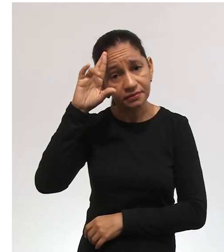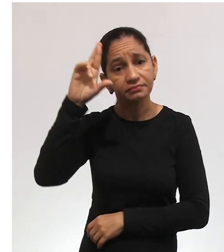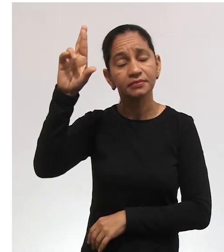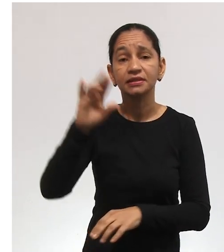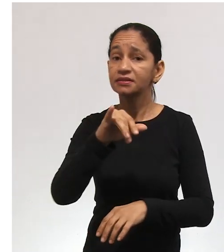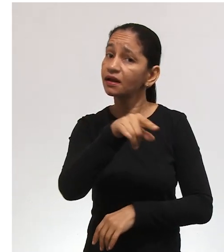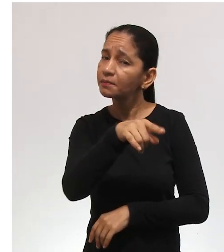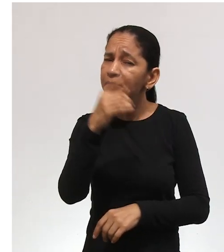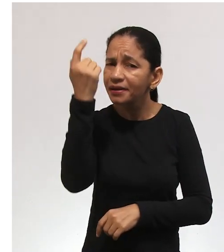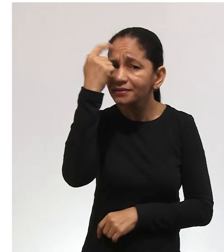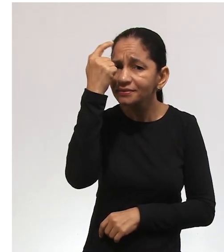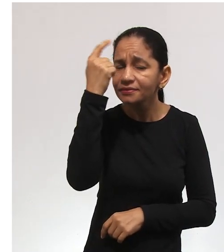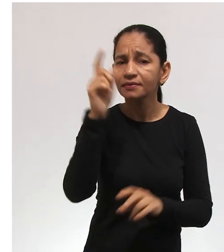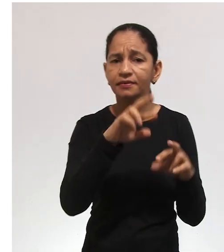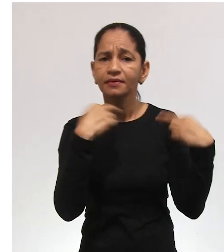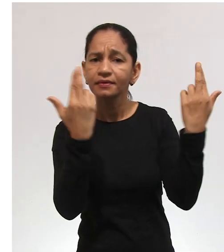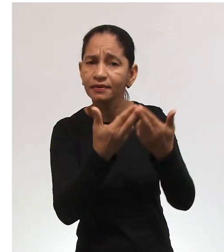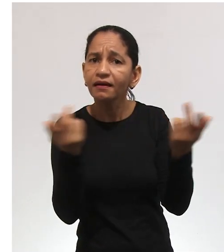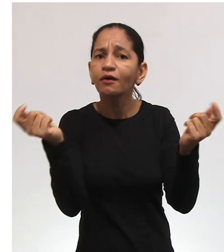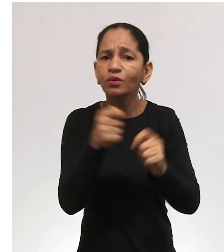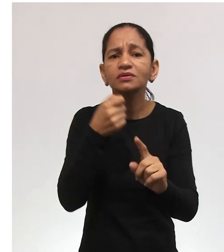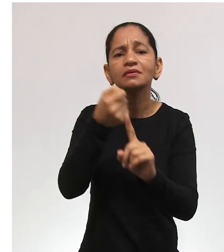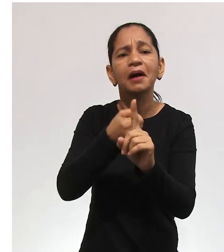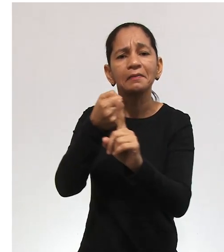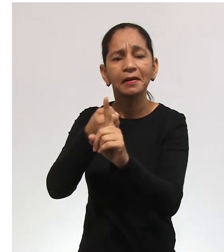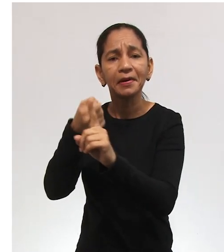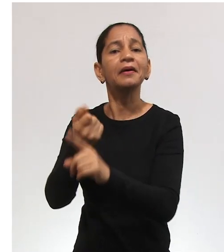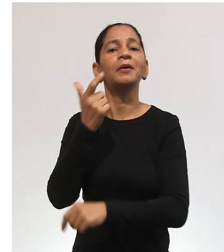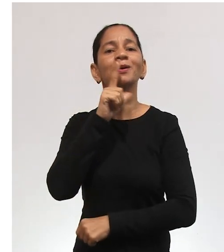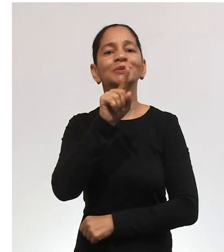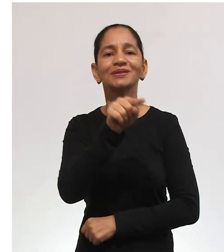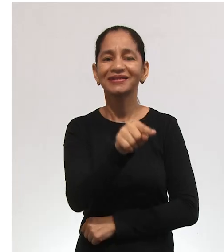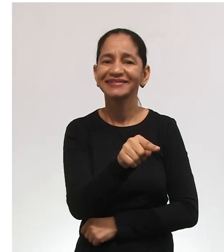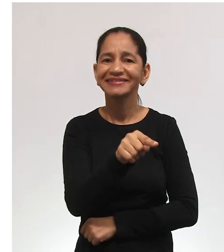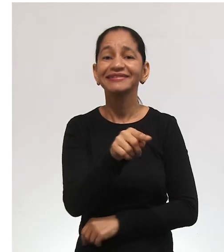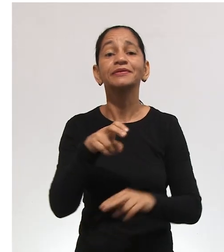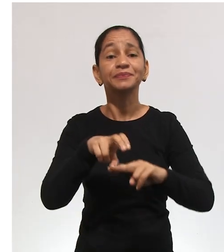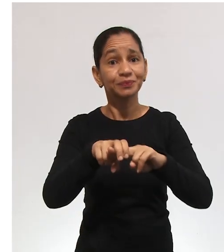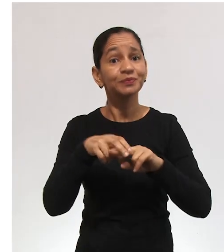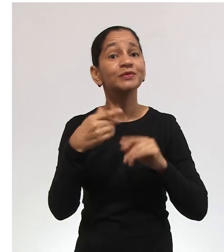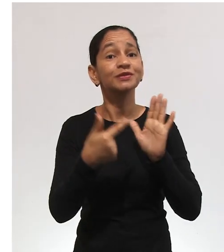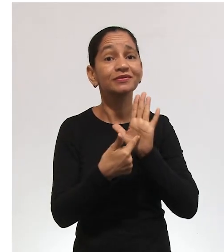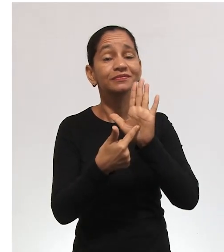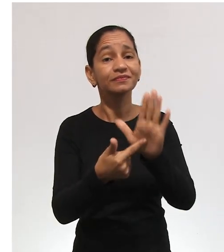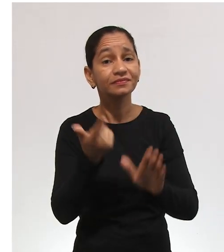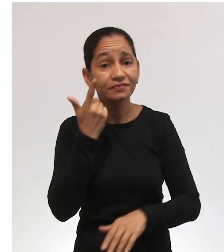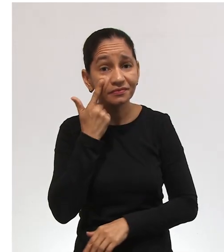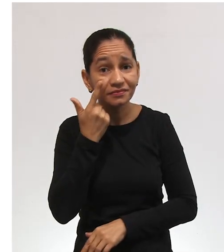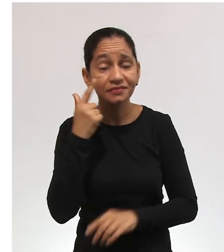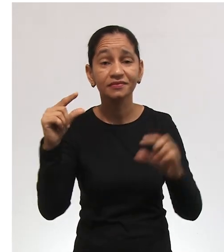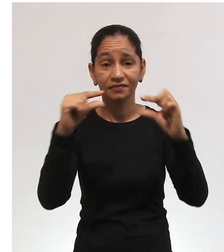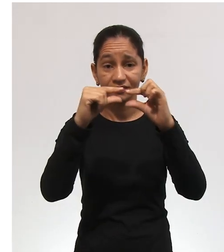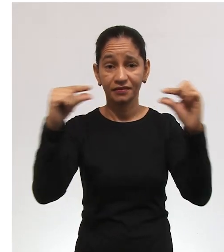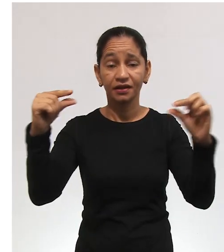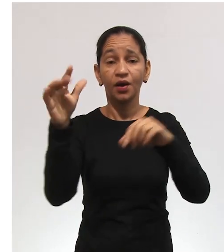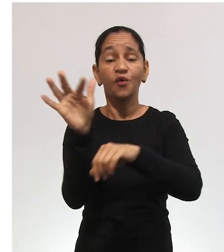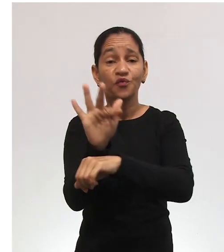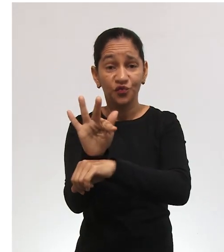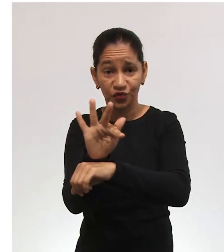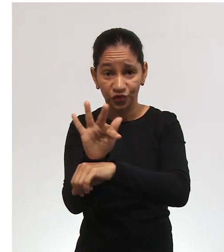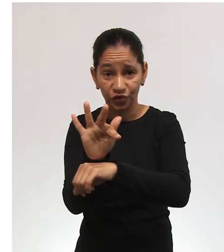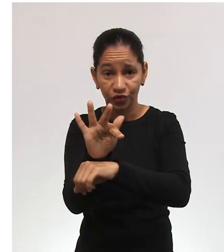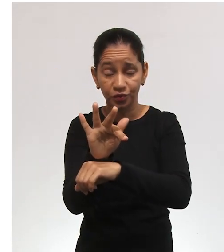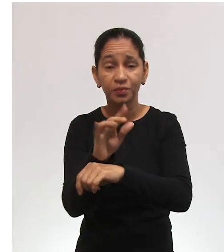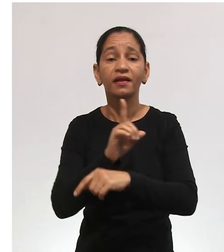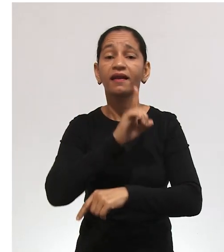se organiza coletivamente, ele consegue lutar pelos seus direitos. E aí eu deixo aqui para vocês, pessoal, uma indicação de filme